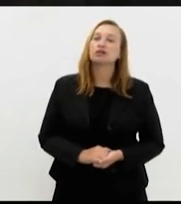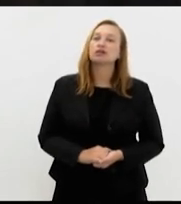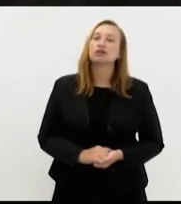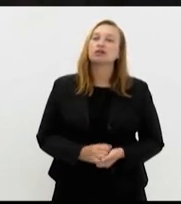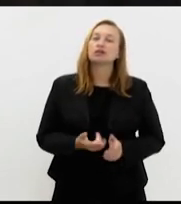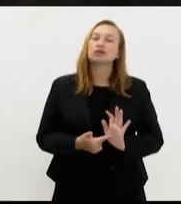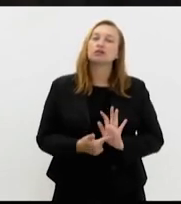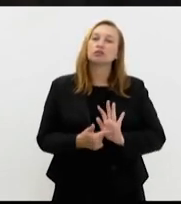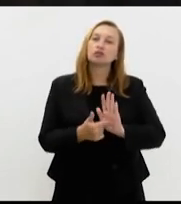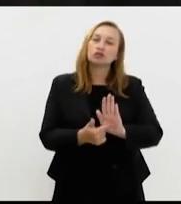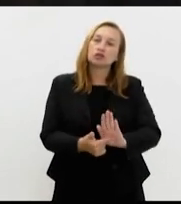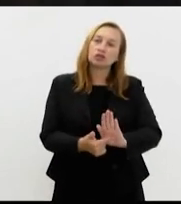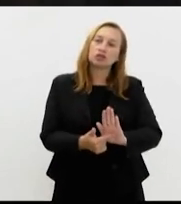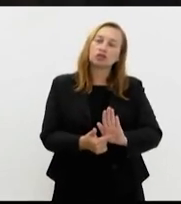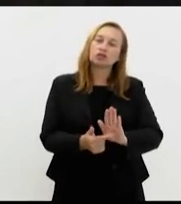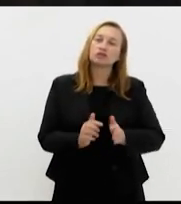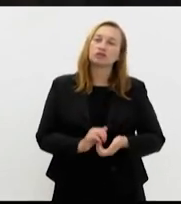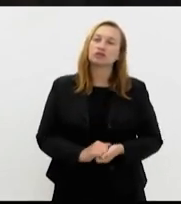demonstrativo